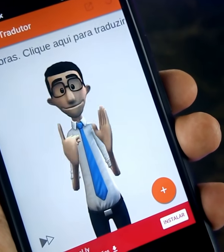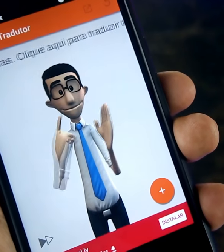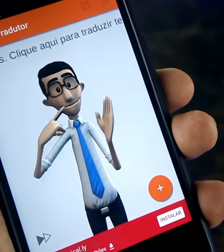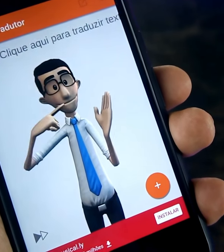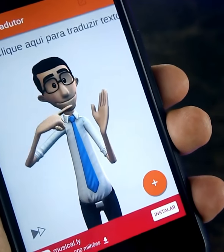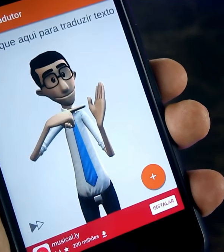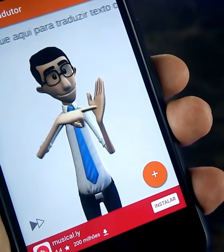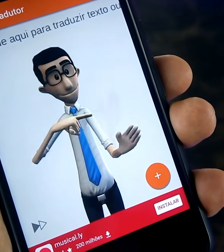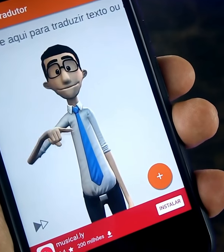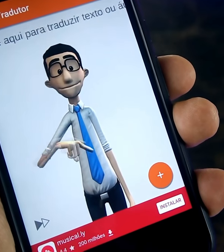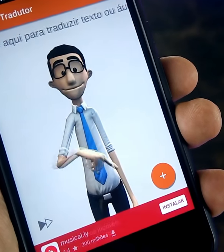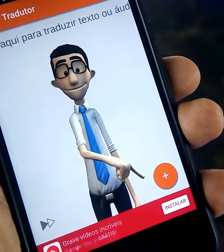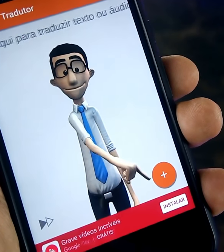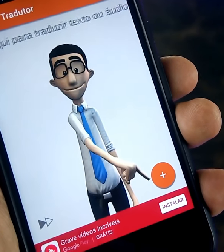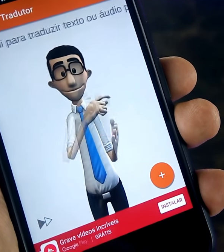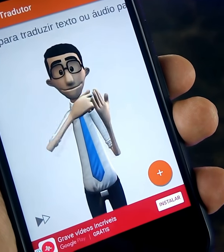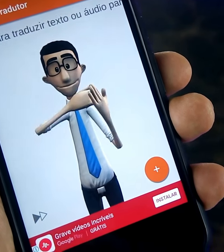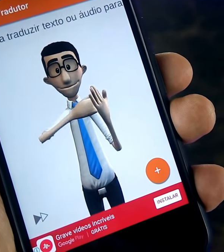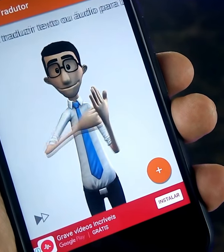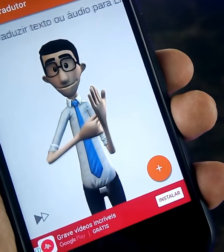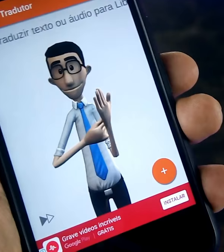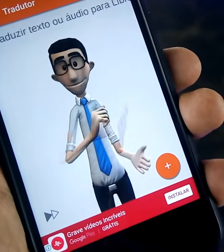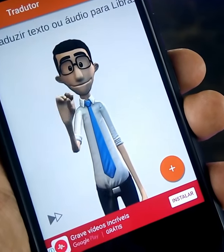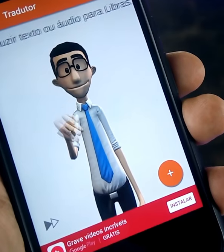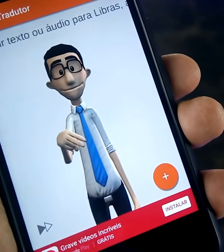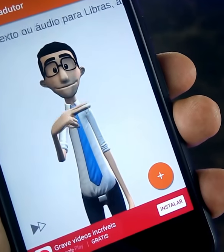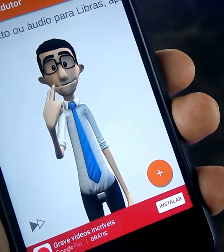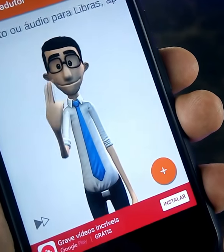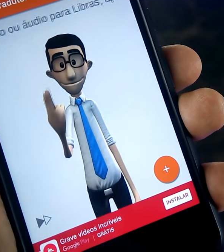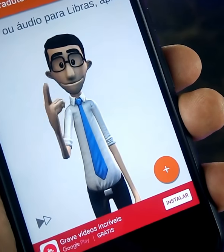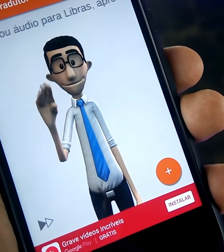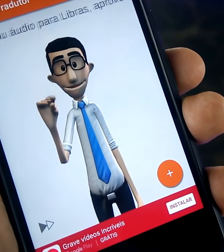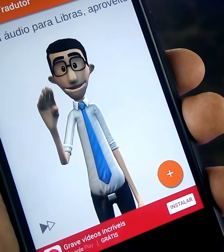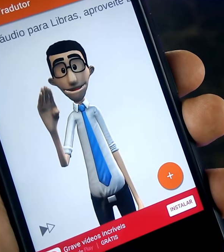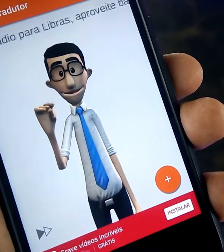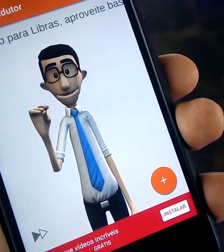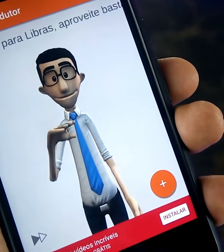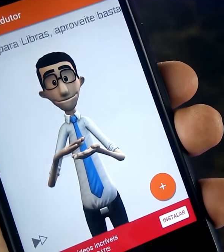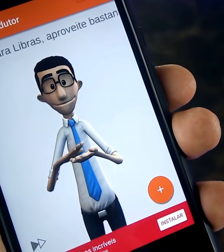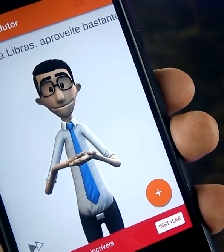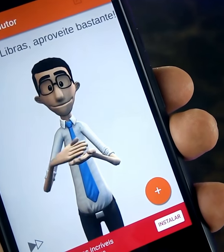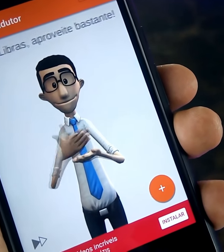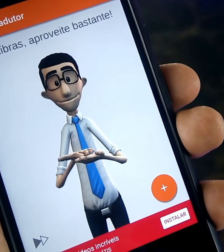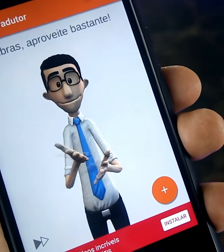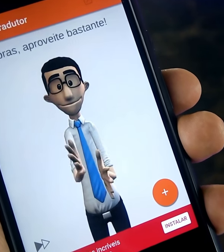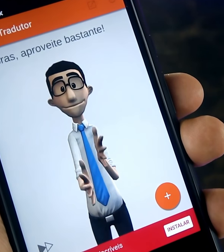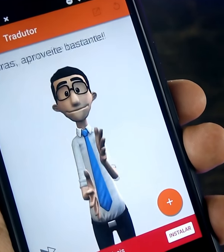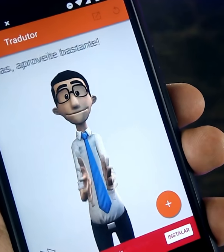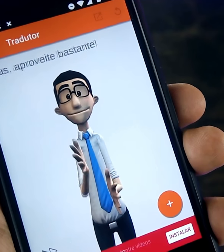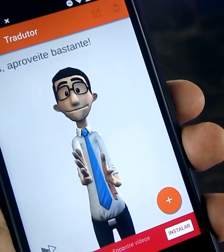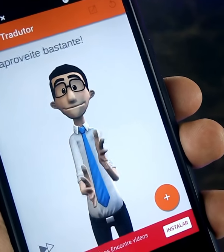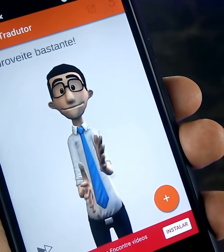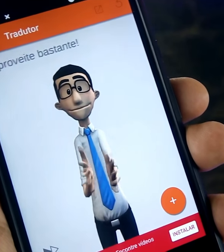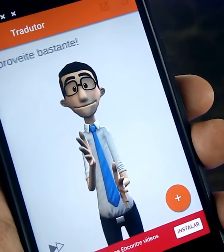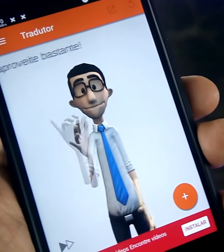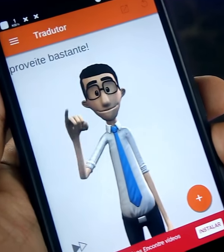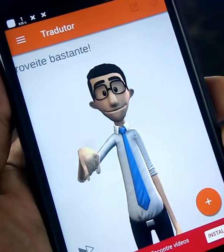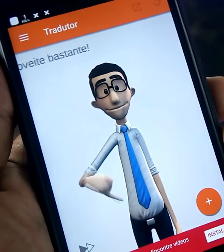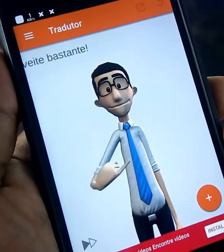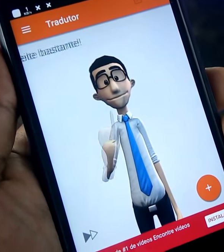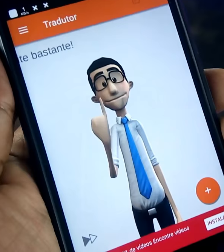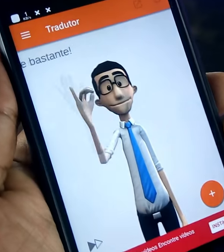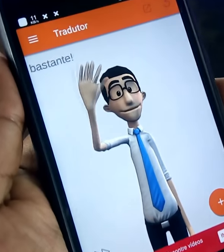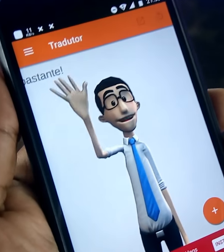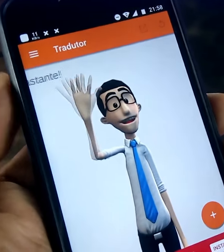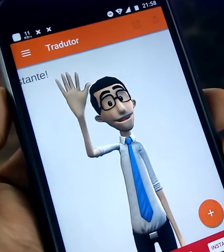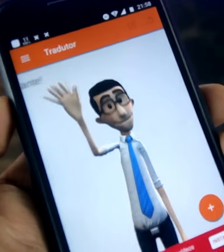aqui para traduzir texto, ó. No caso, nesse sinalzinho de mais, texto, áudio para Libras e aproveitar bastante. Então, esse aqui é o